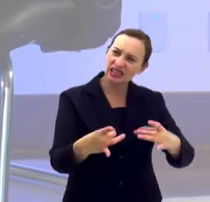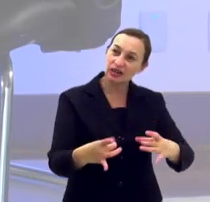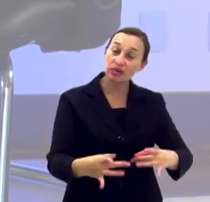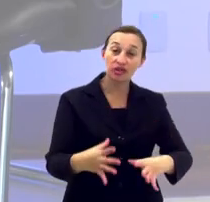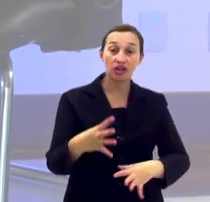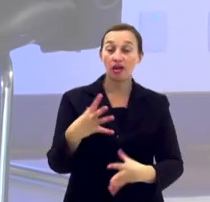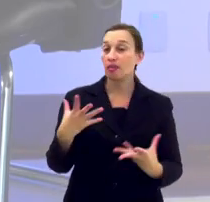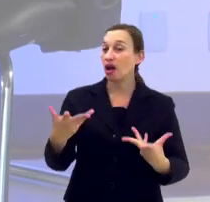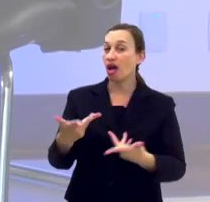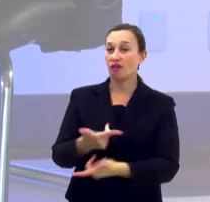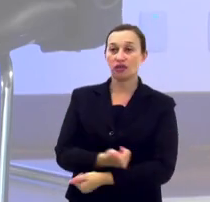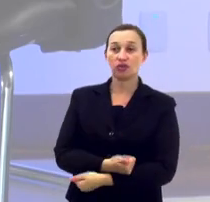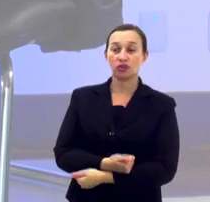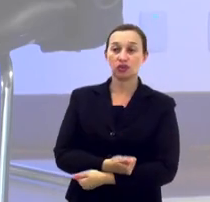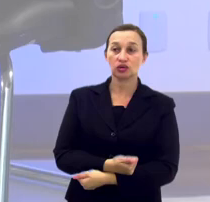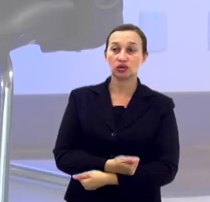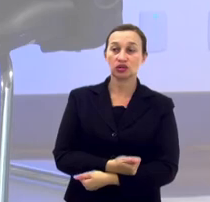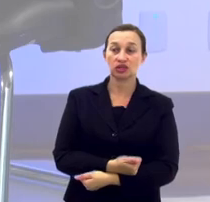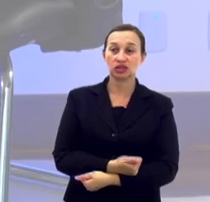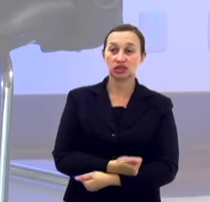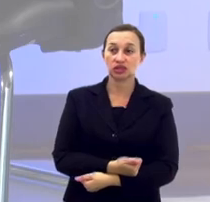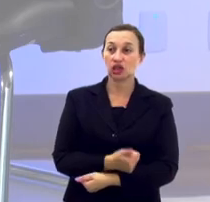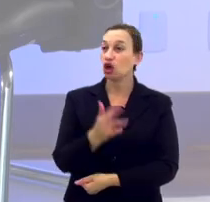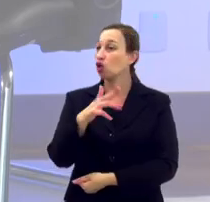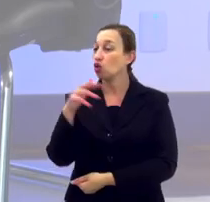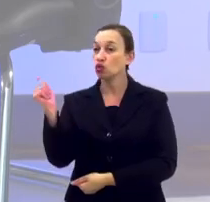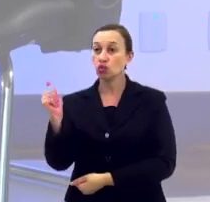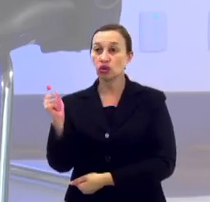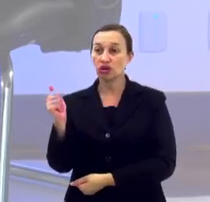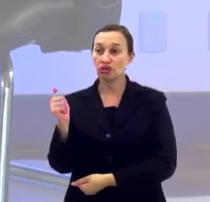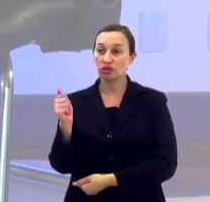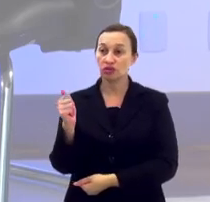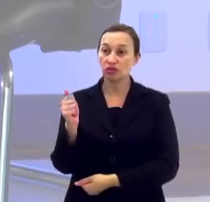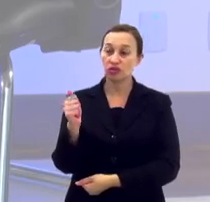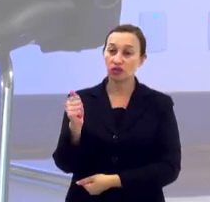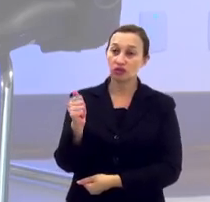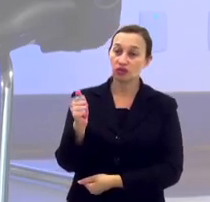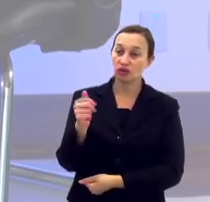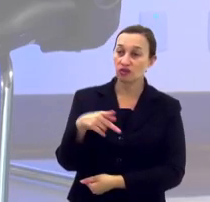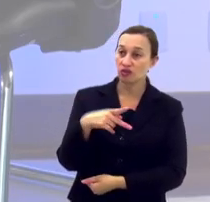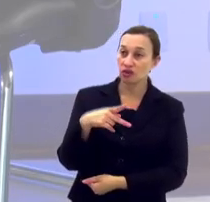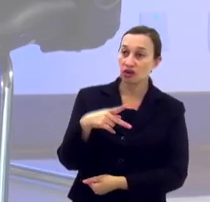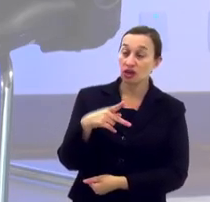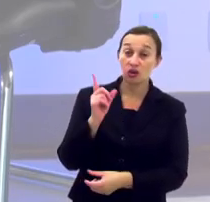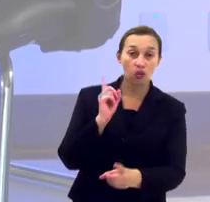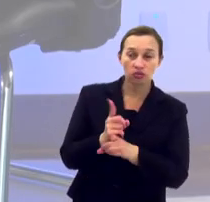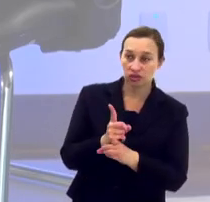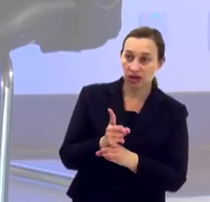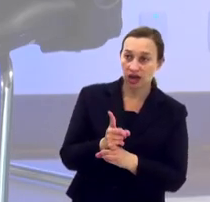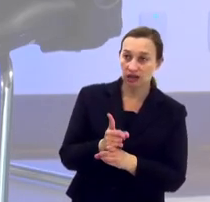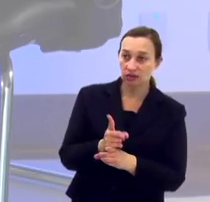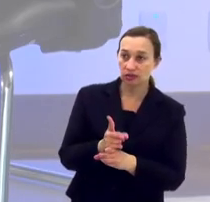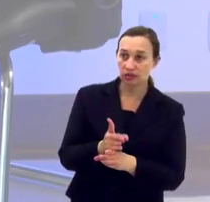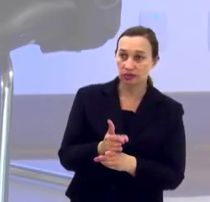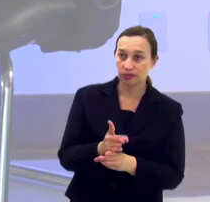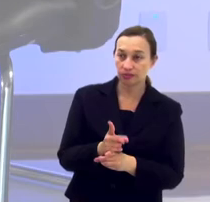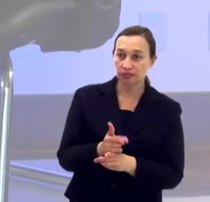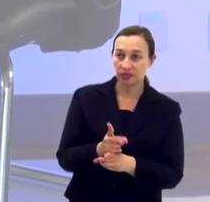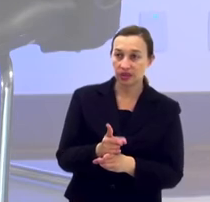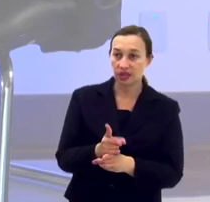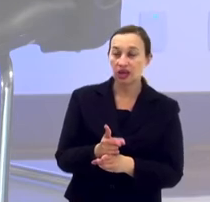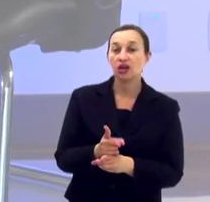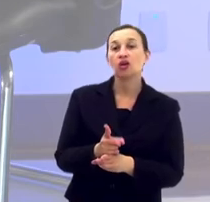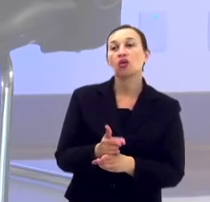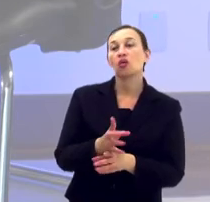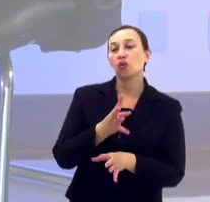detalhe. É impressionante, está escrito. Todavia, isso nunca foi encontrado. Não que seja o conhecimento do público em geral, e eu me